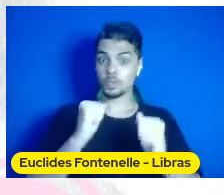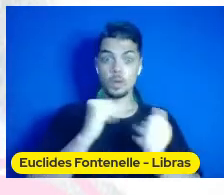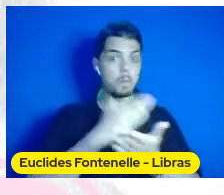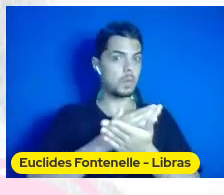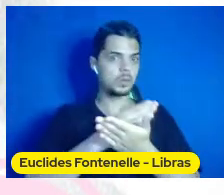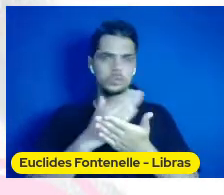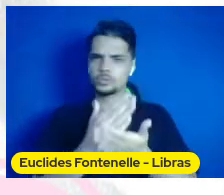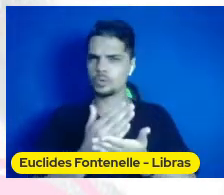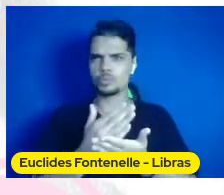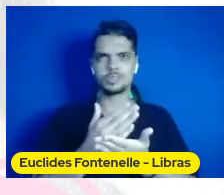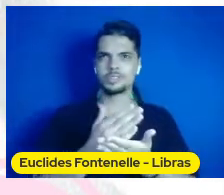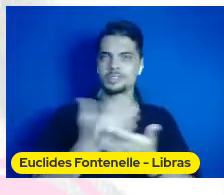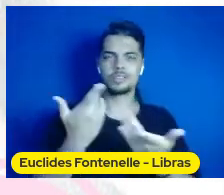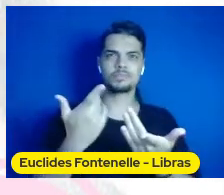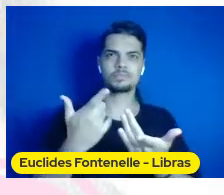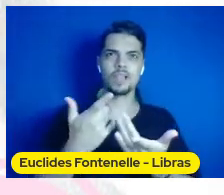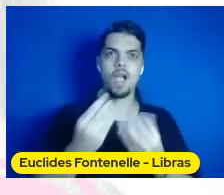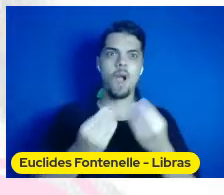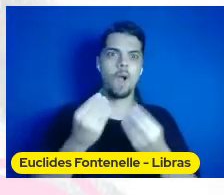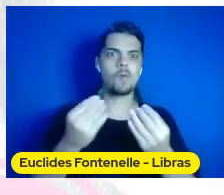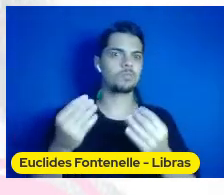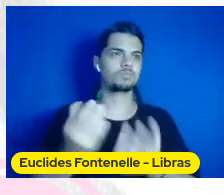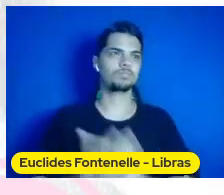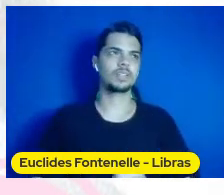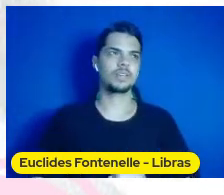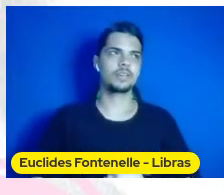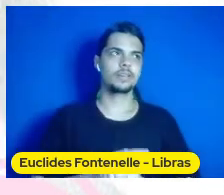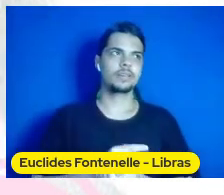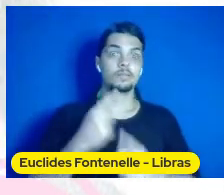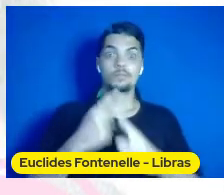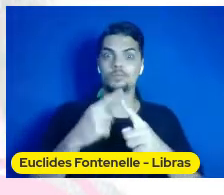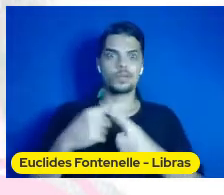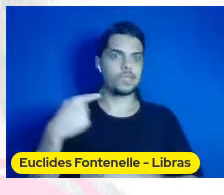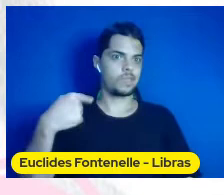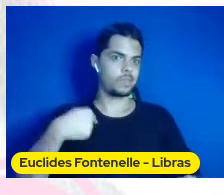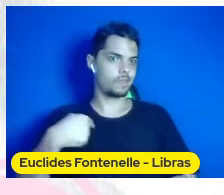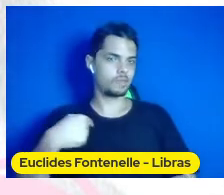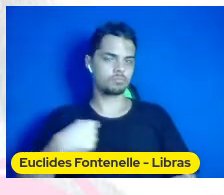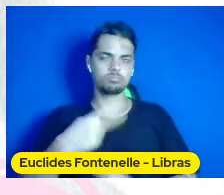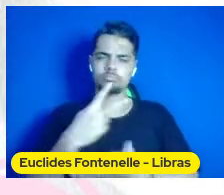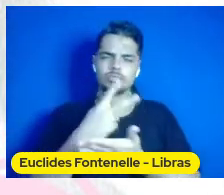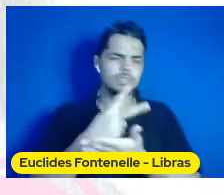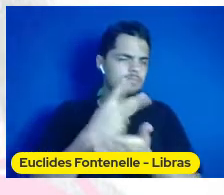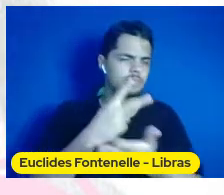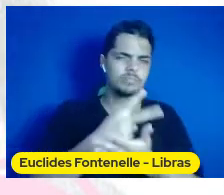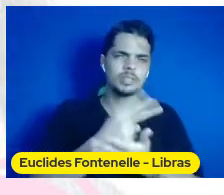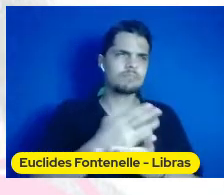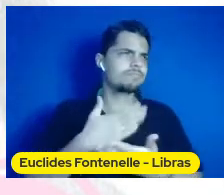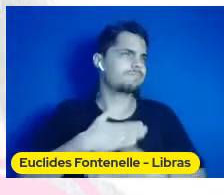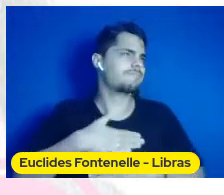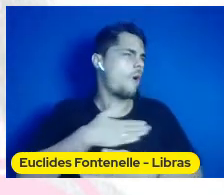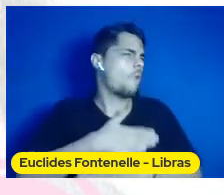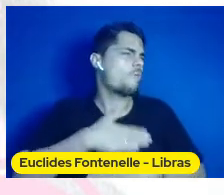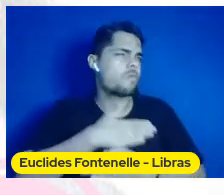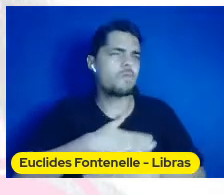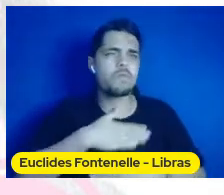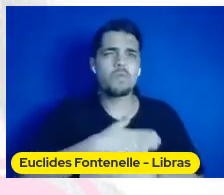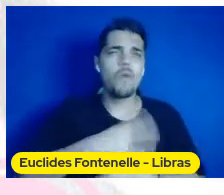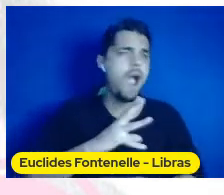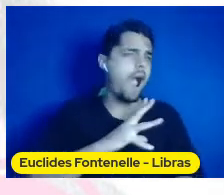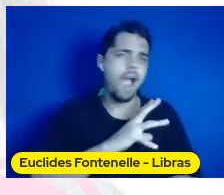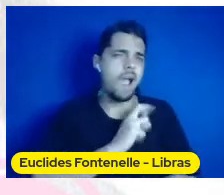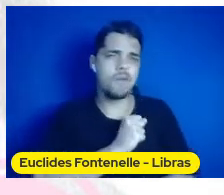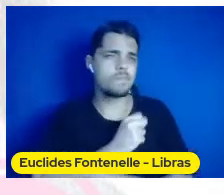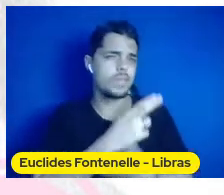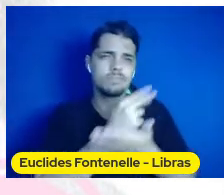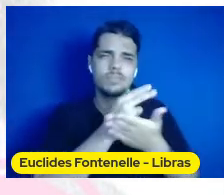de arte, sempre gostei de estar fazendo ilustrações, de começar a fazer alguns desenhos. Desde o colégio eu sempre gostei mesmo. Eu aproveitava